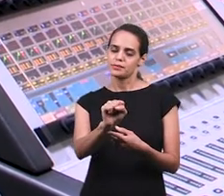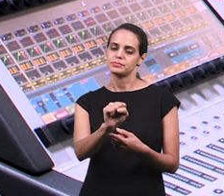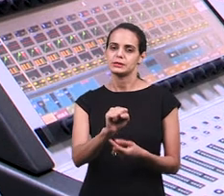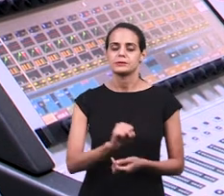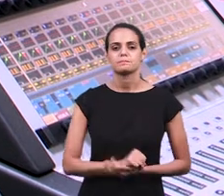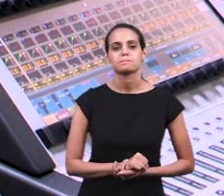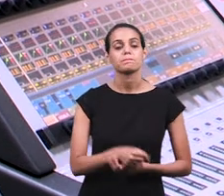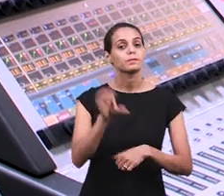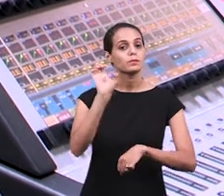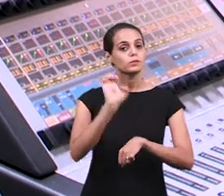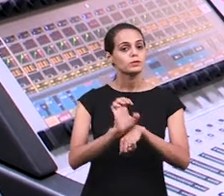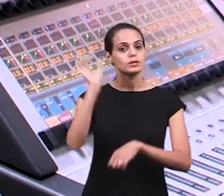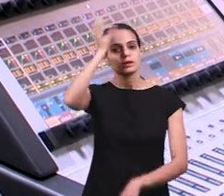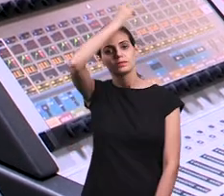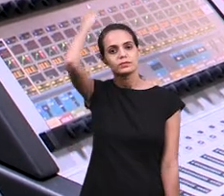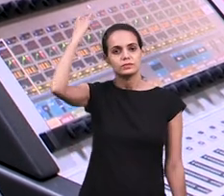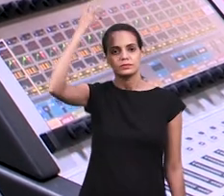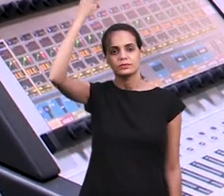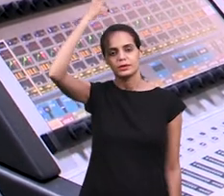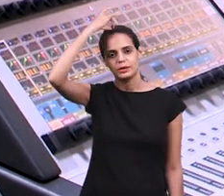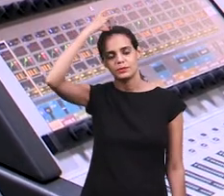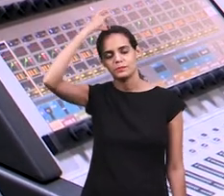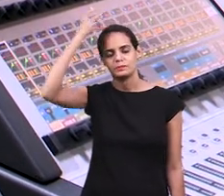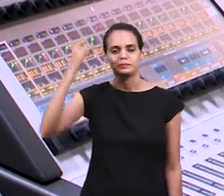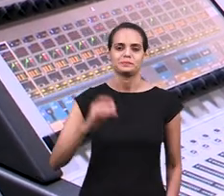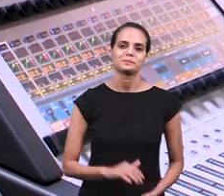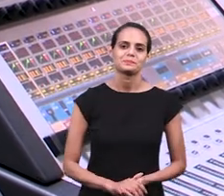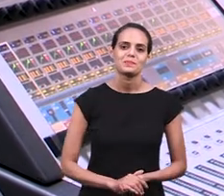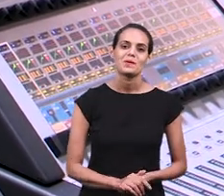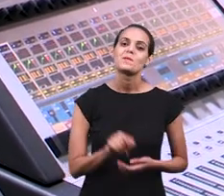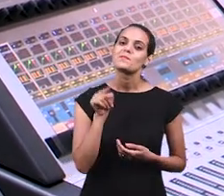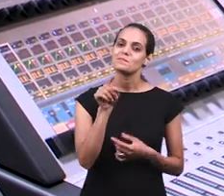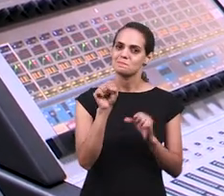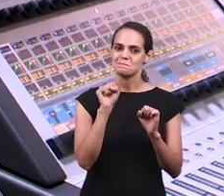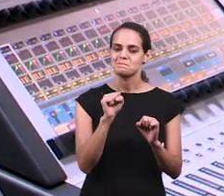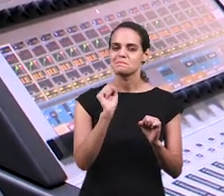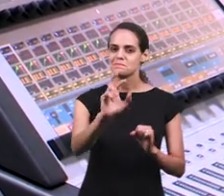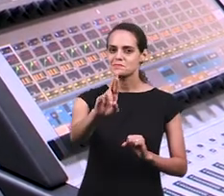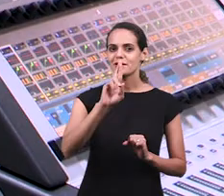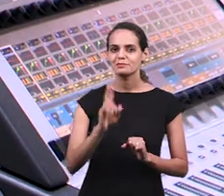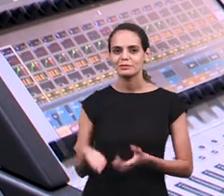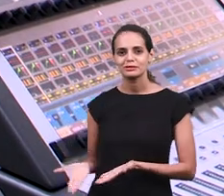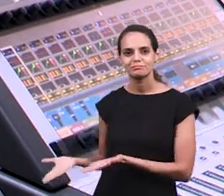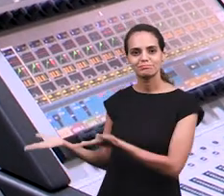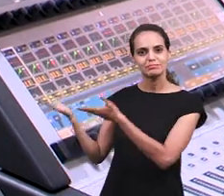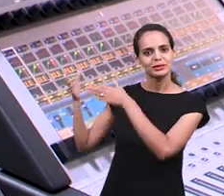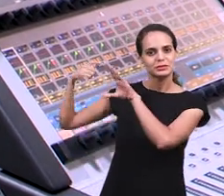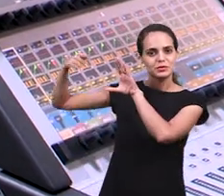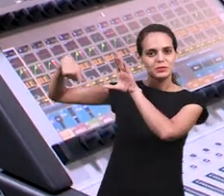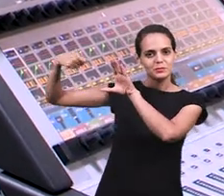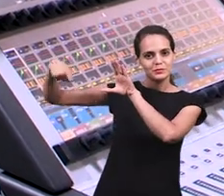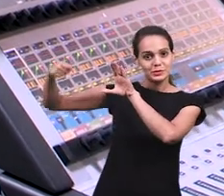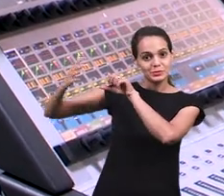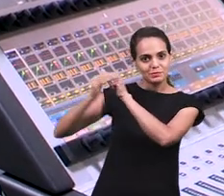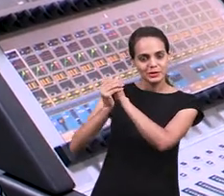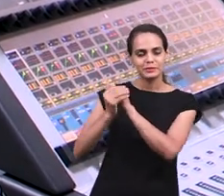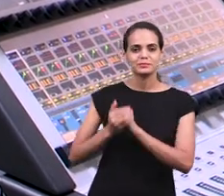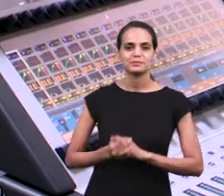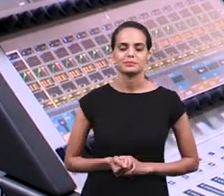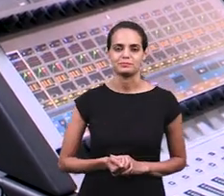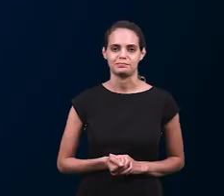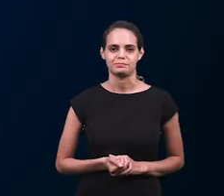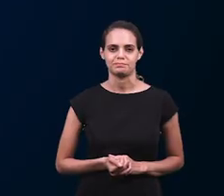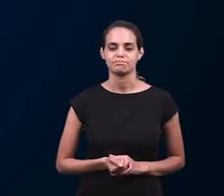em Queimados, no estado do Rio de Janeiro. Jabes, agora a palavra está com você. Dá-nos agora esta resposta,